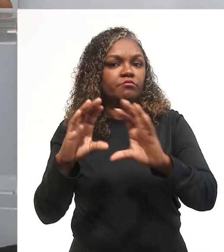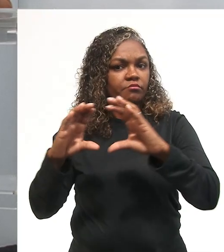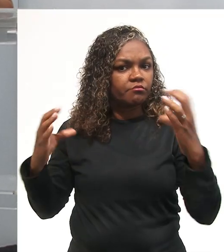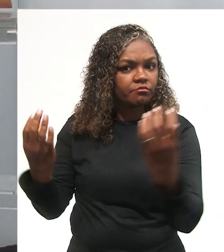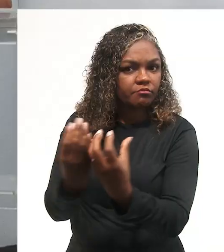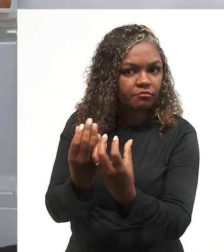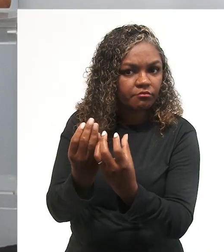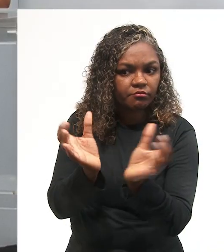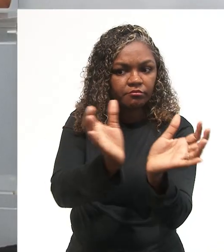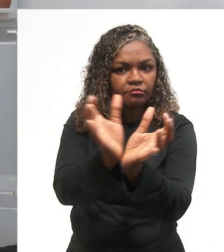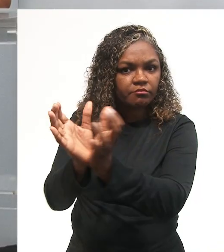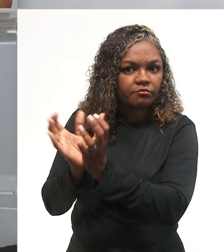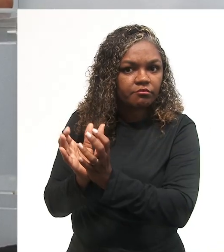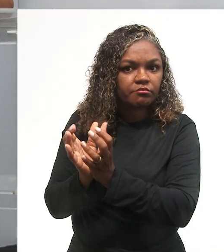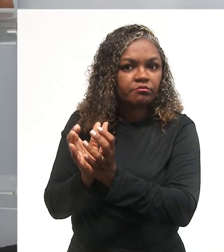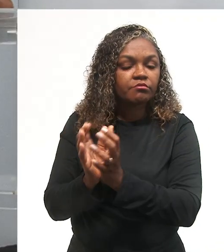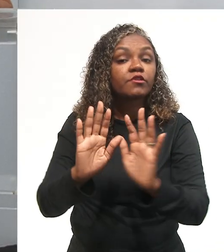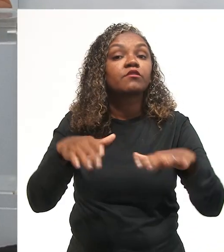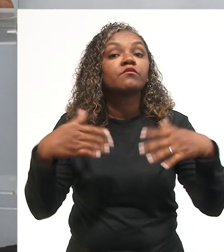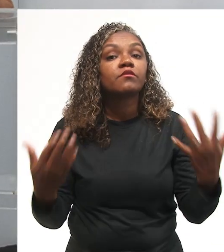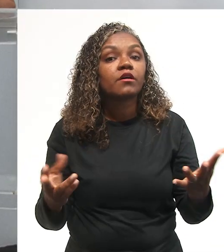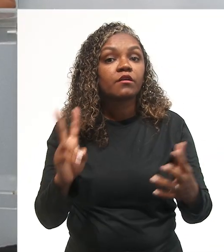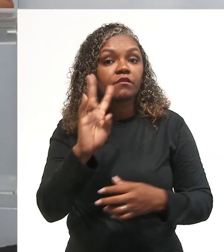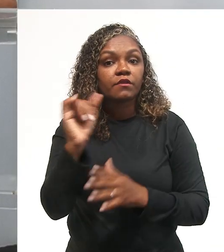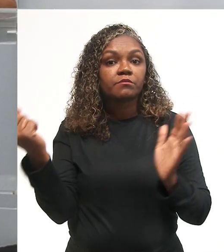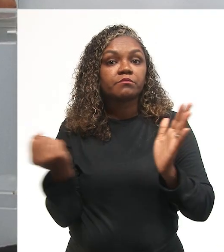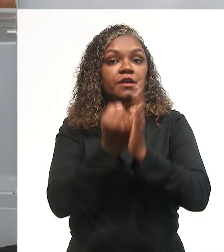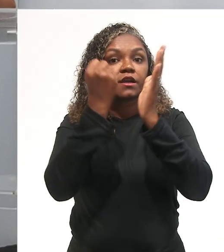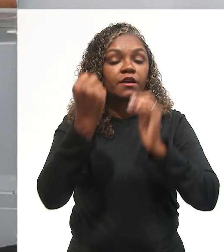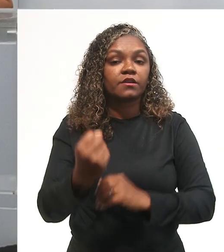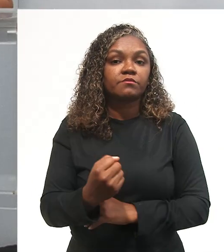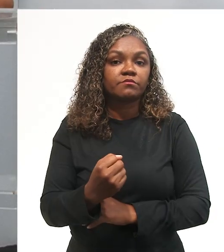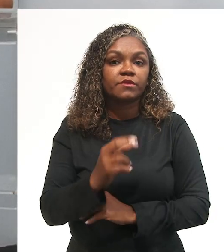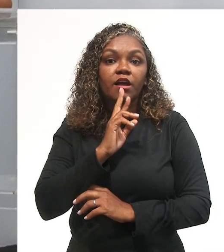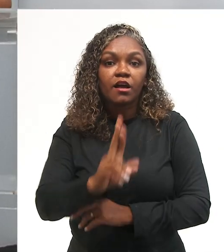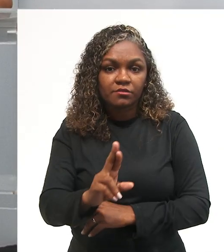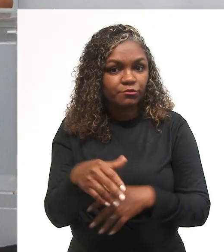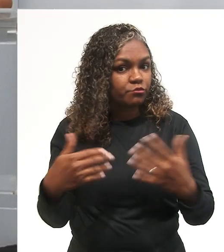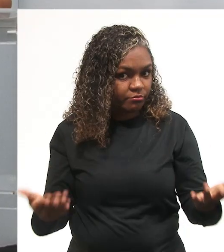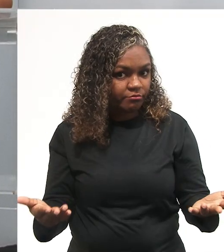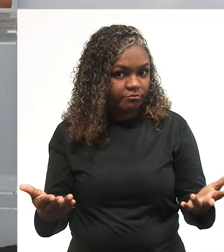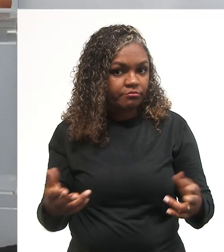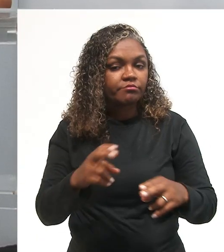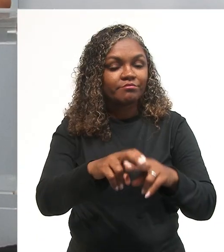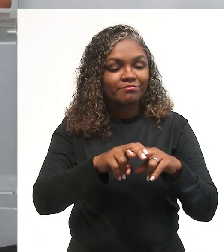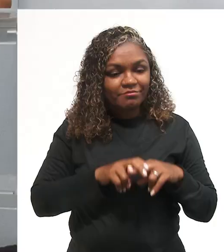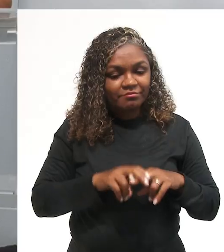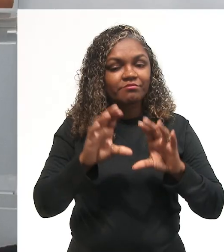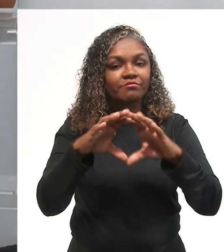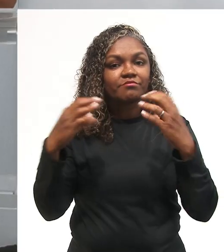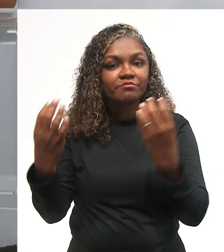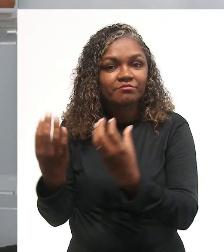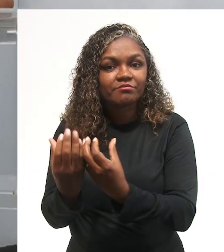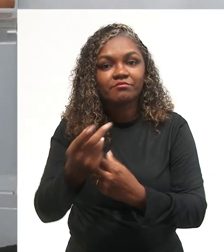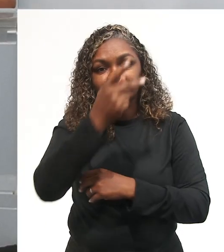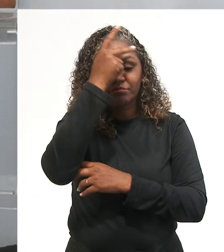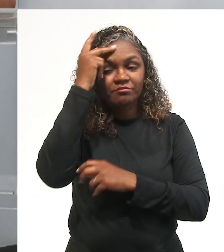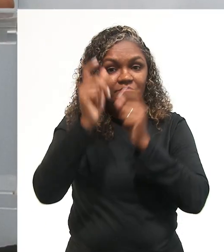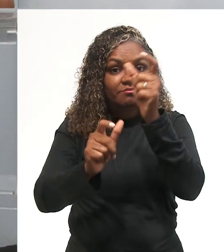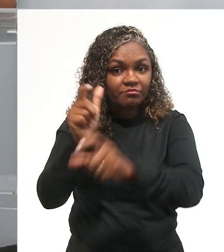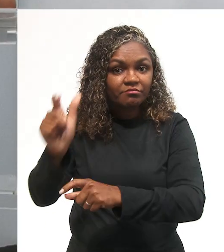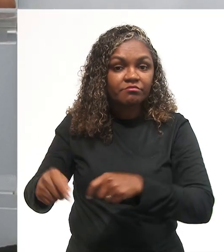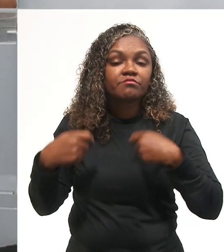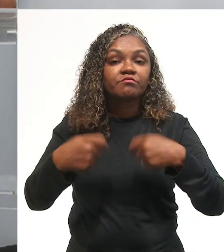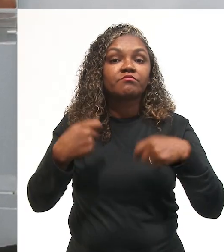que vão ser impactados pelo resultado da pesquisa, né? Então, para essas pessoas e para essas comunidades, é importante